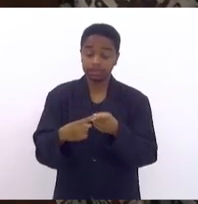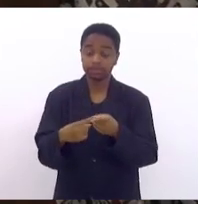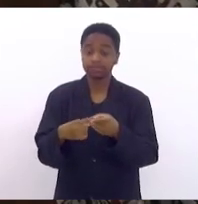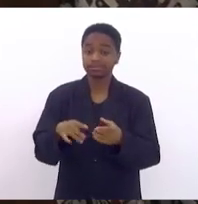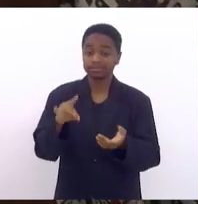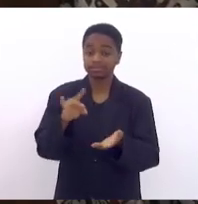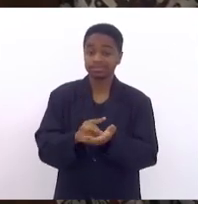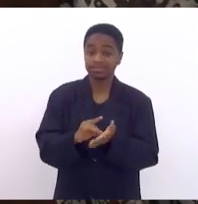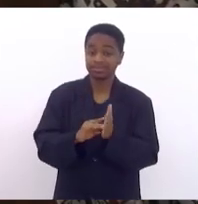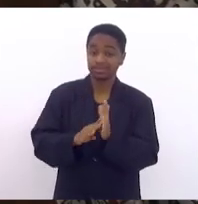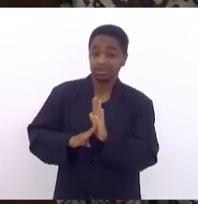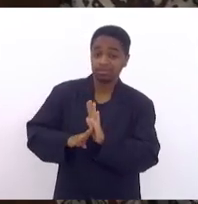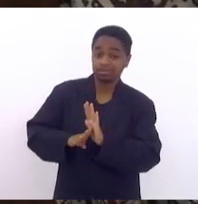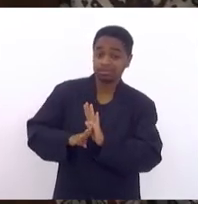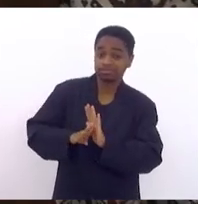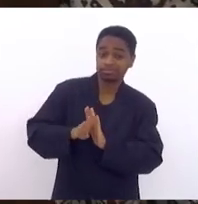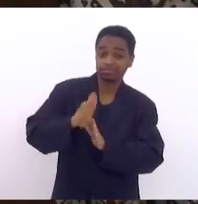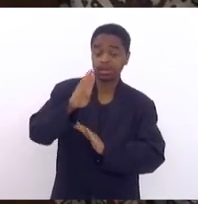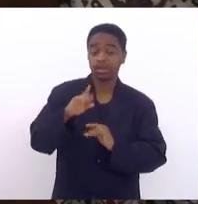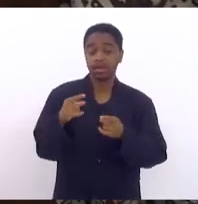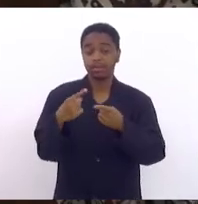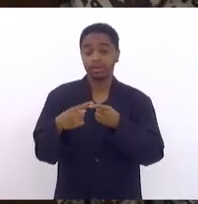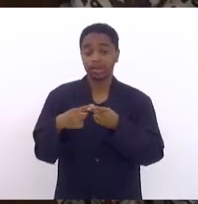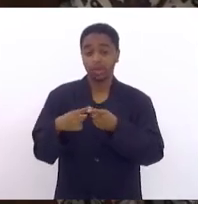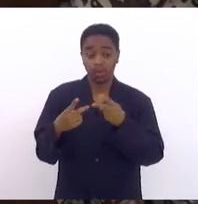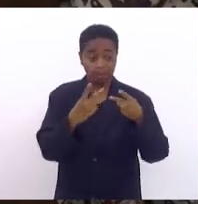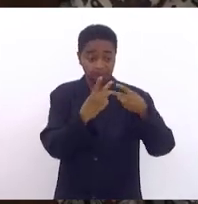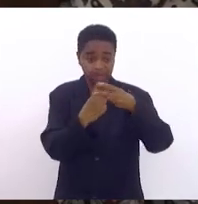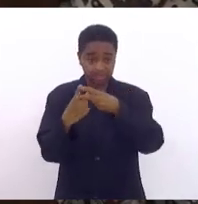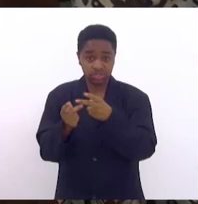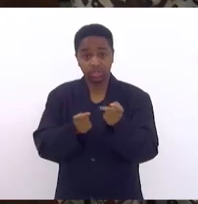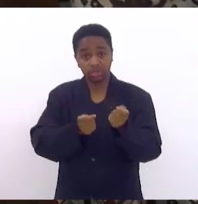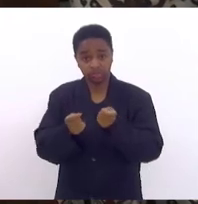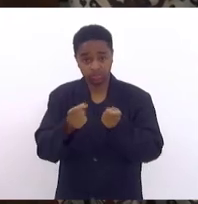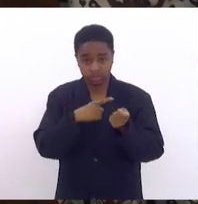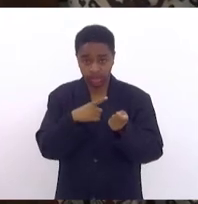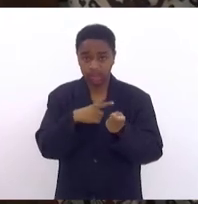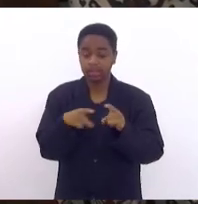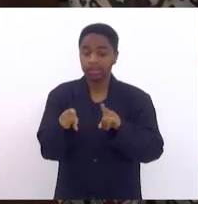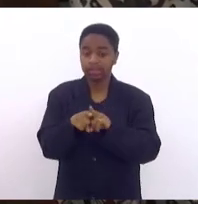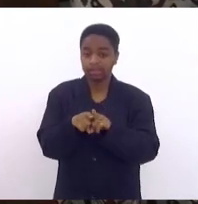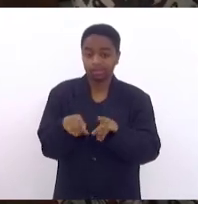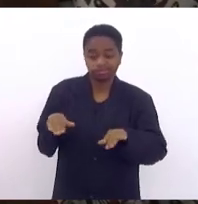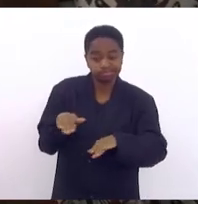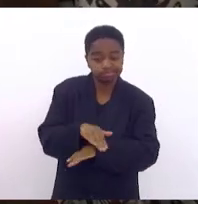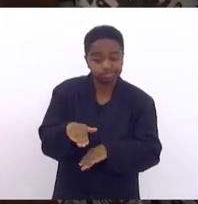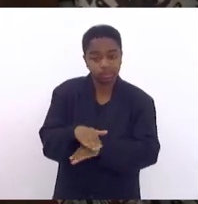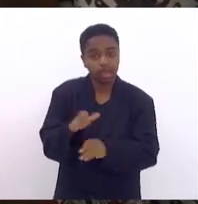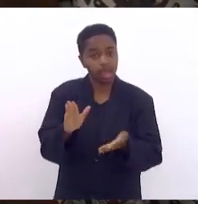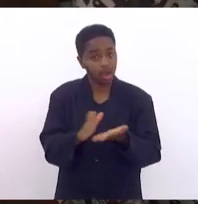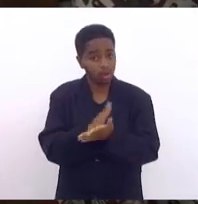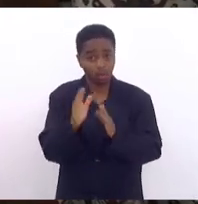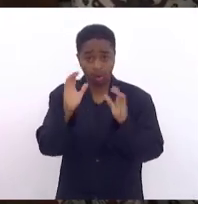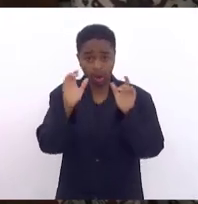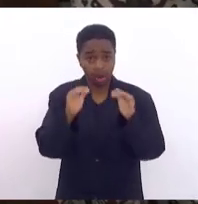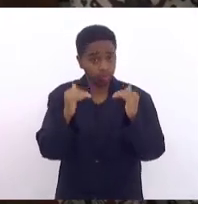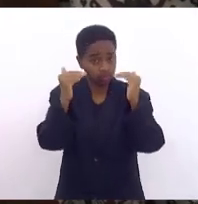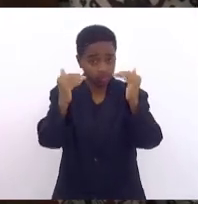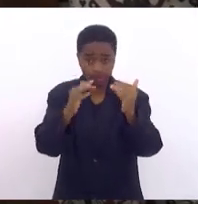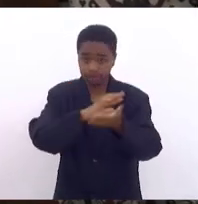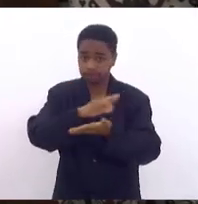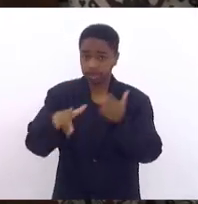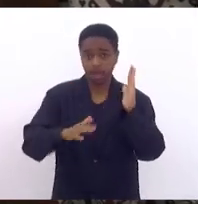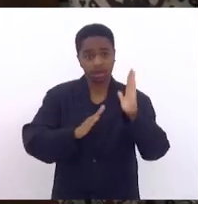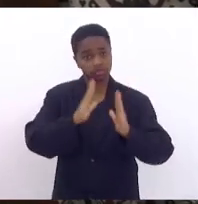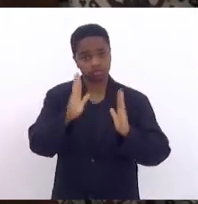sendo acentuado, o domínio dos presídios, a conivência de parte de autoridades em vários governos.